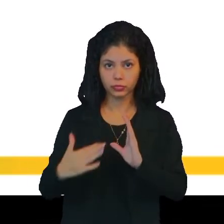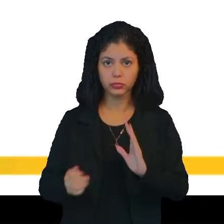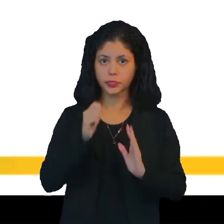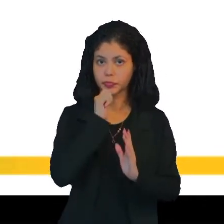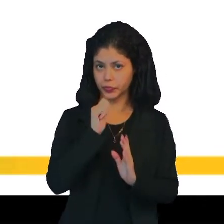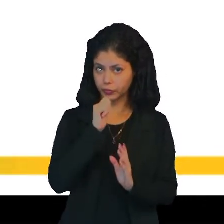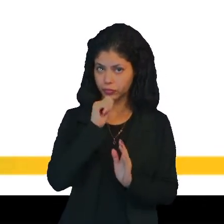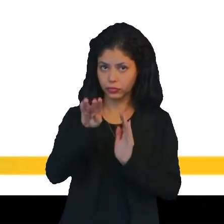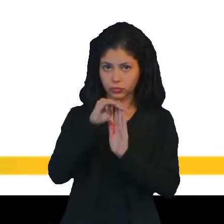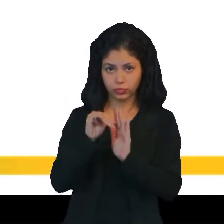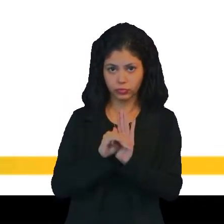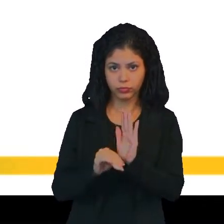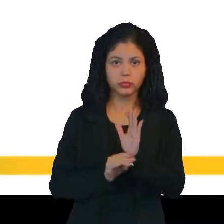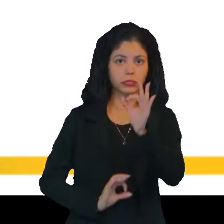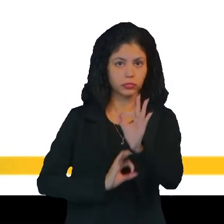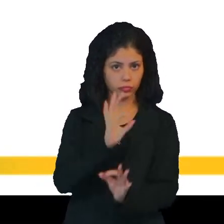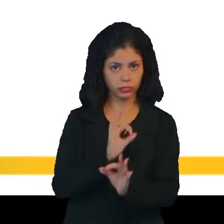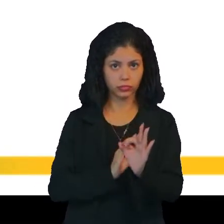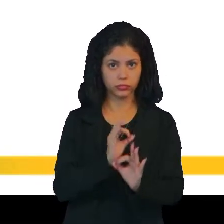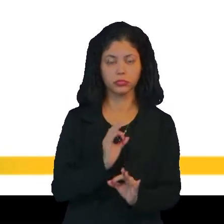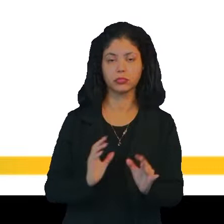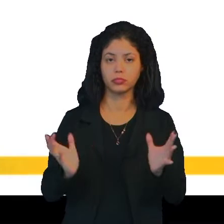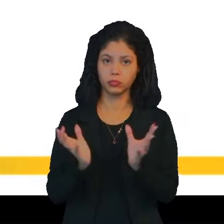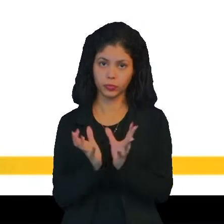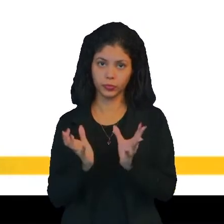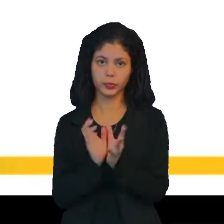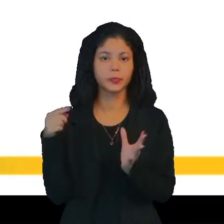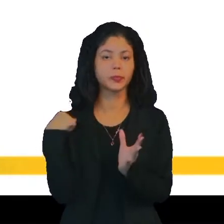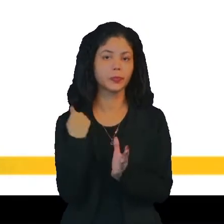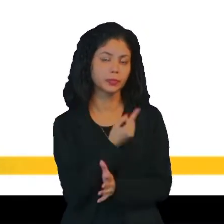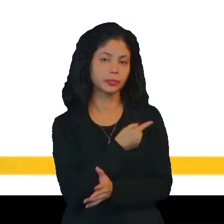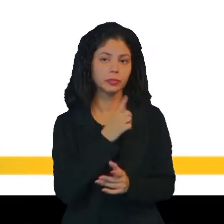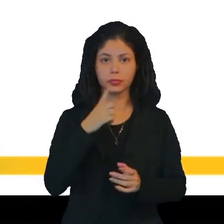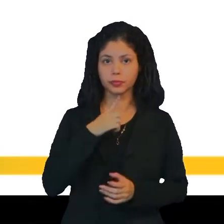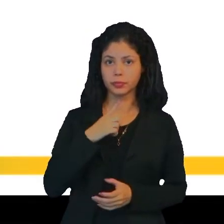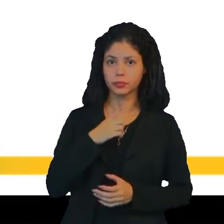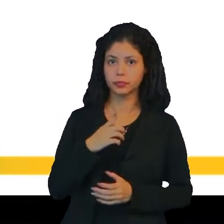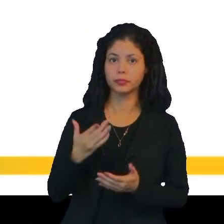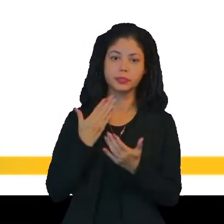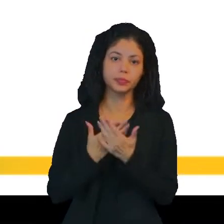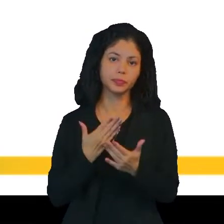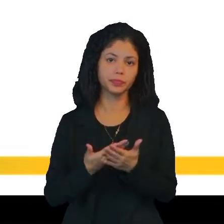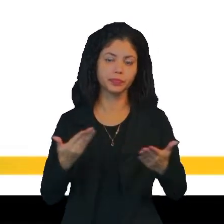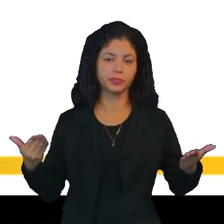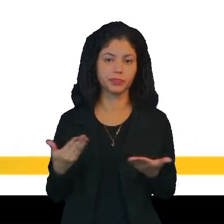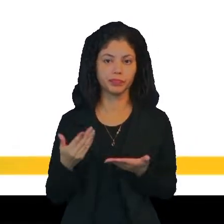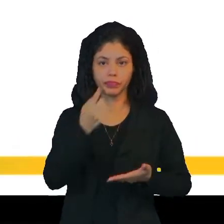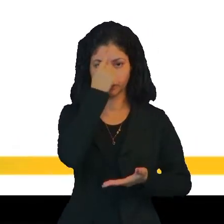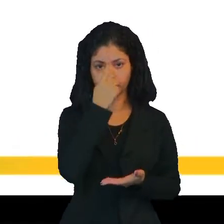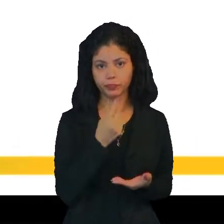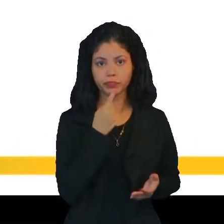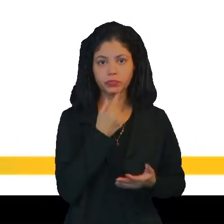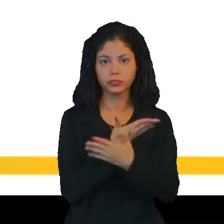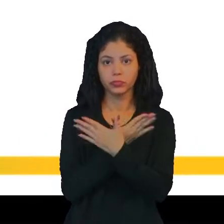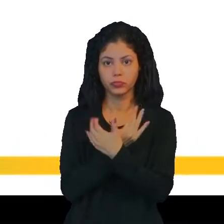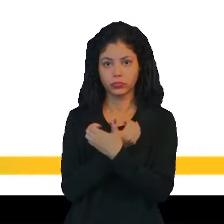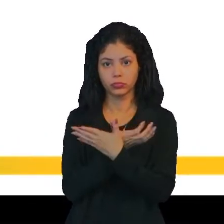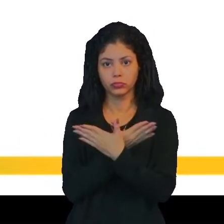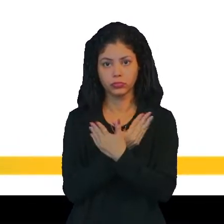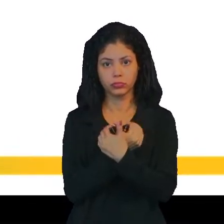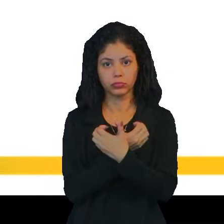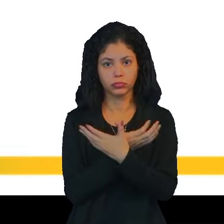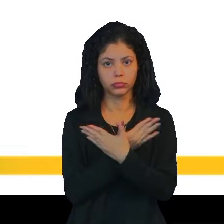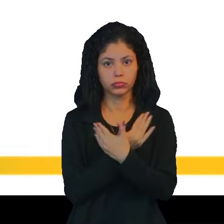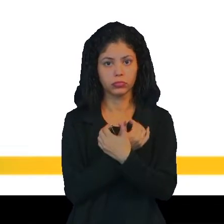características, a classificação e organização desses grupos é o que vamos abordar nessa aula. Então, o que nós vemos aí nessa figura é que as borboletas elas estão organizadas,